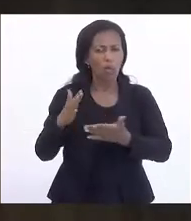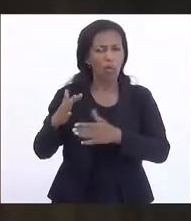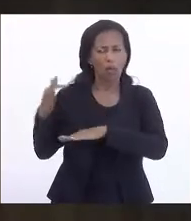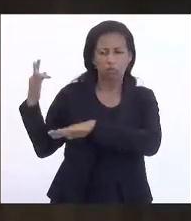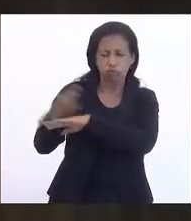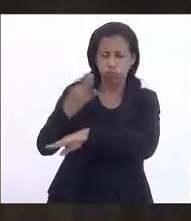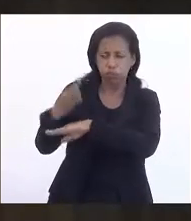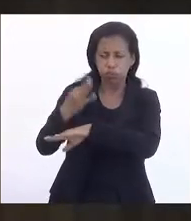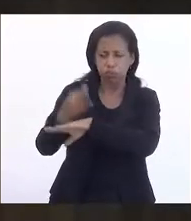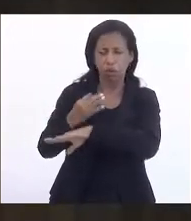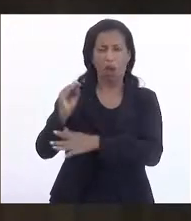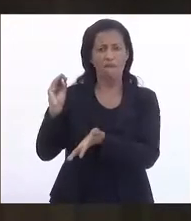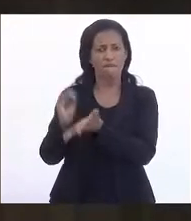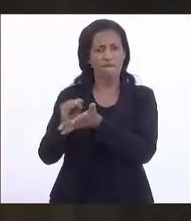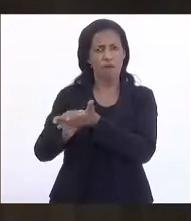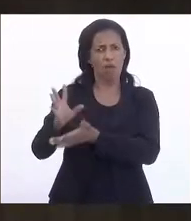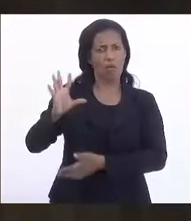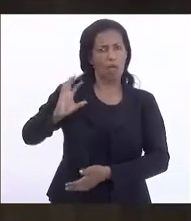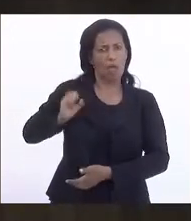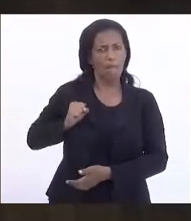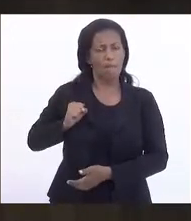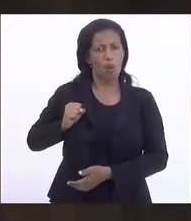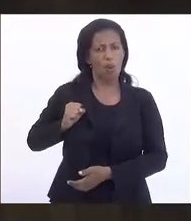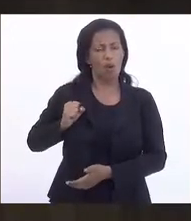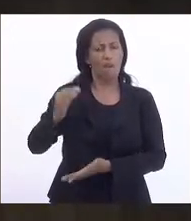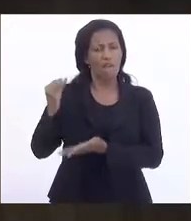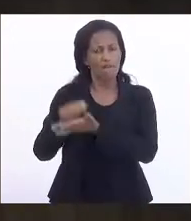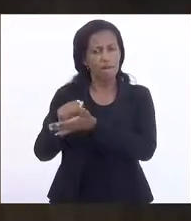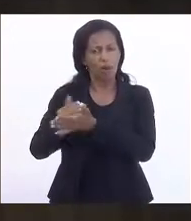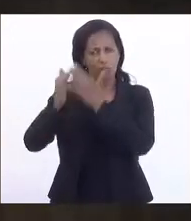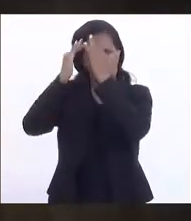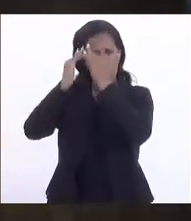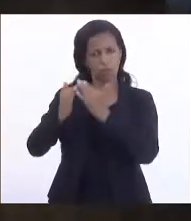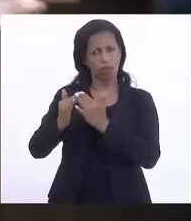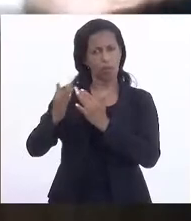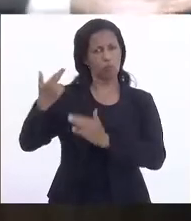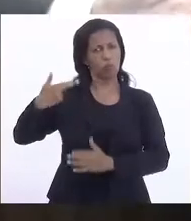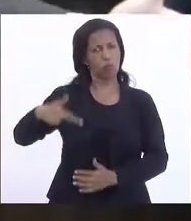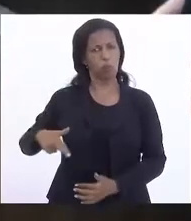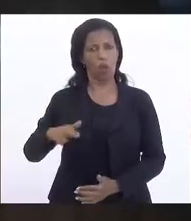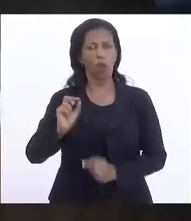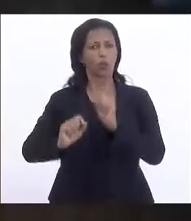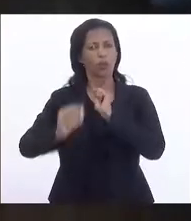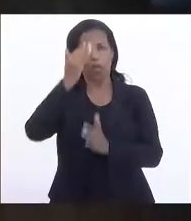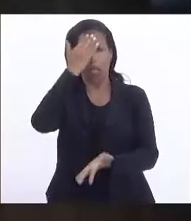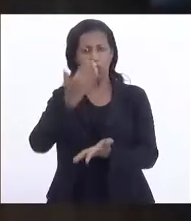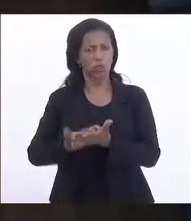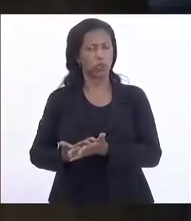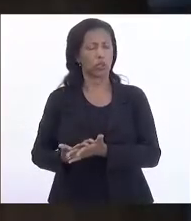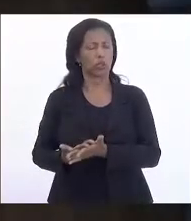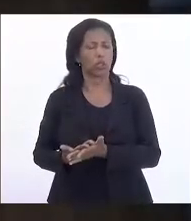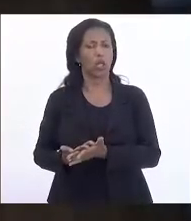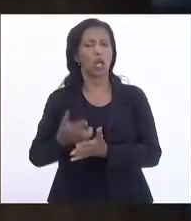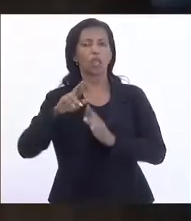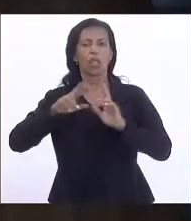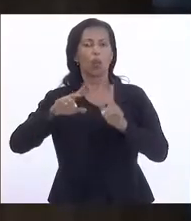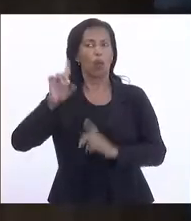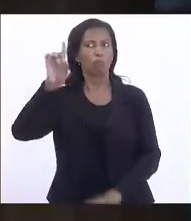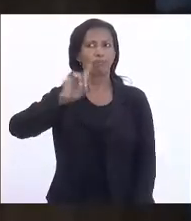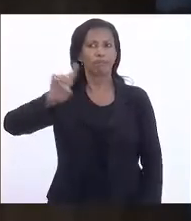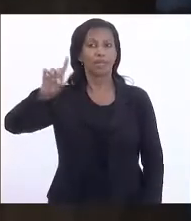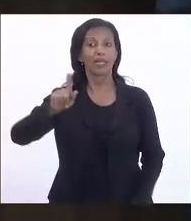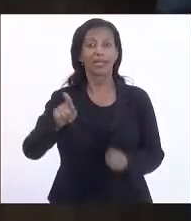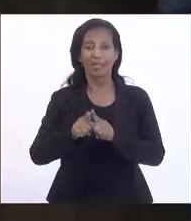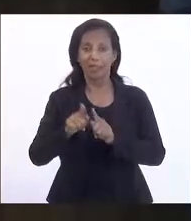incapacidade de crer naquilo que o outro acredita, não pode vir de Deus. E ainda mais, termino,